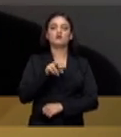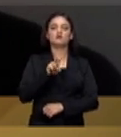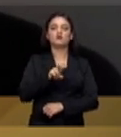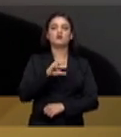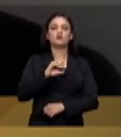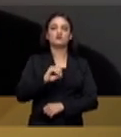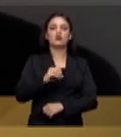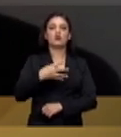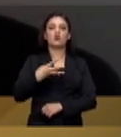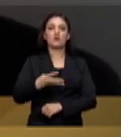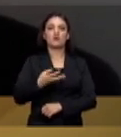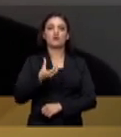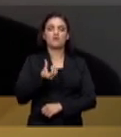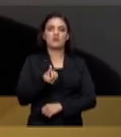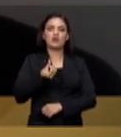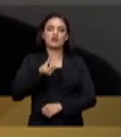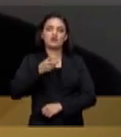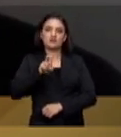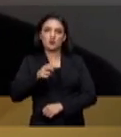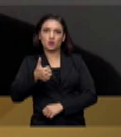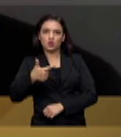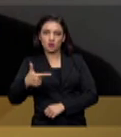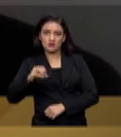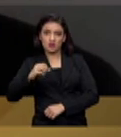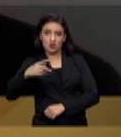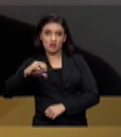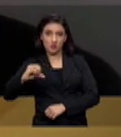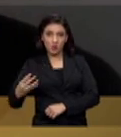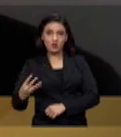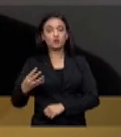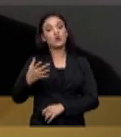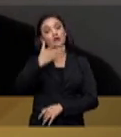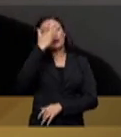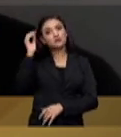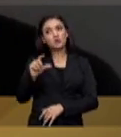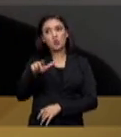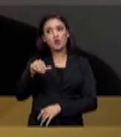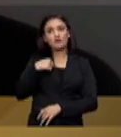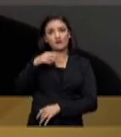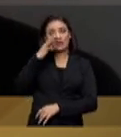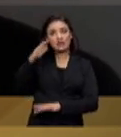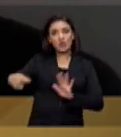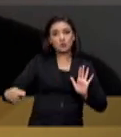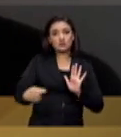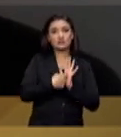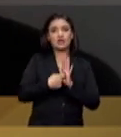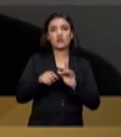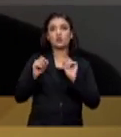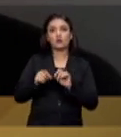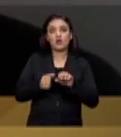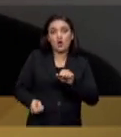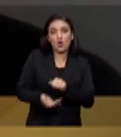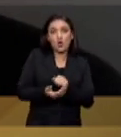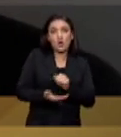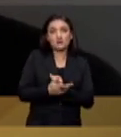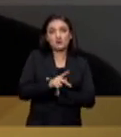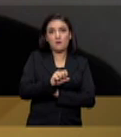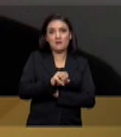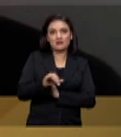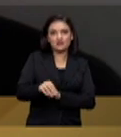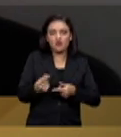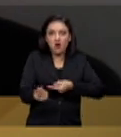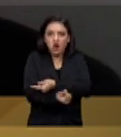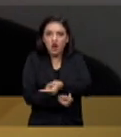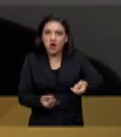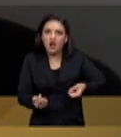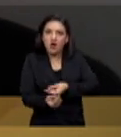504-6512-94, o paciente da impetração foi denunciado pela prática dos delitos de corrupção passiva e lavagem de